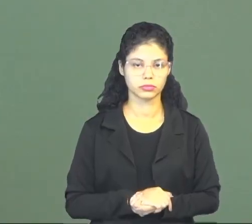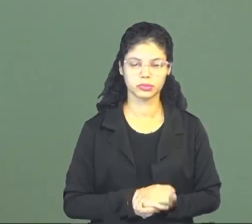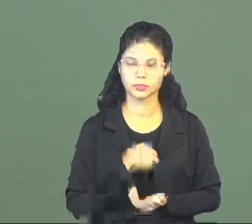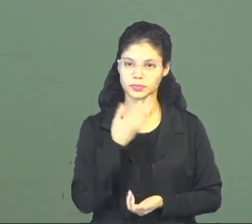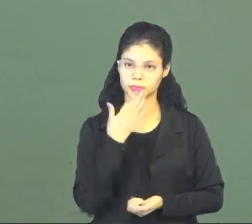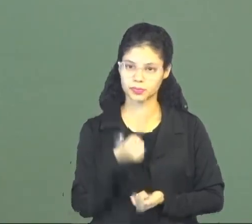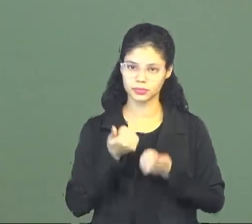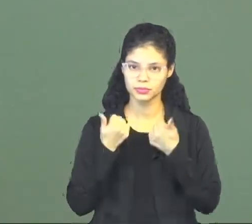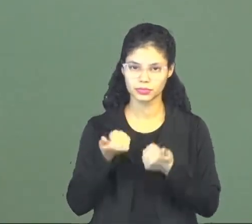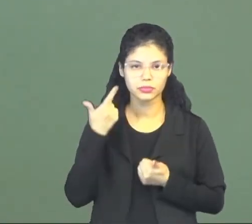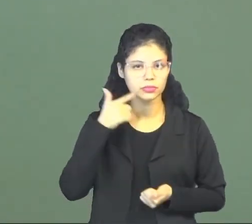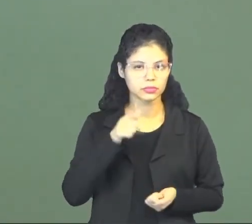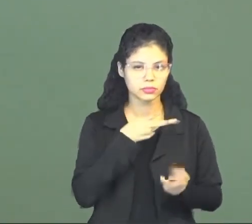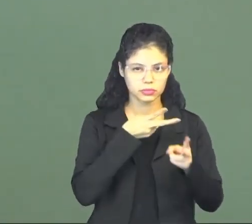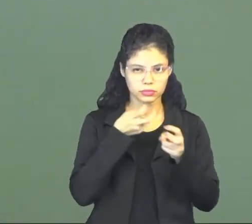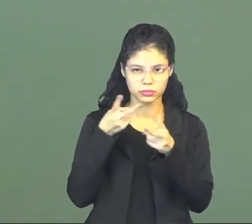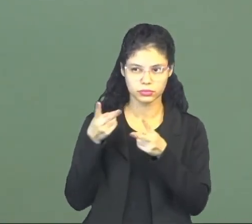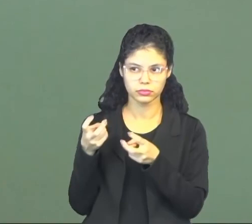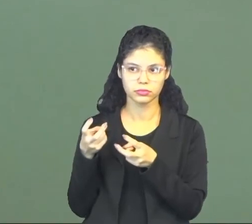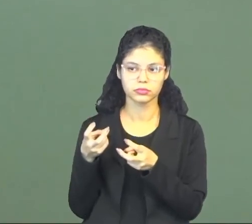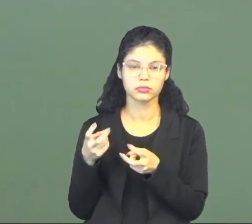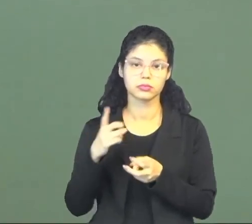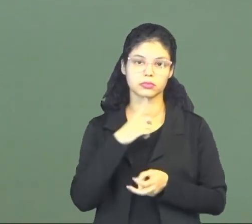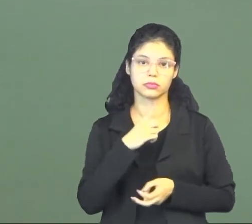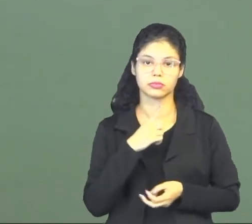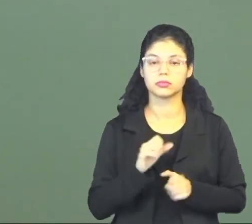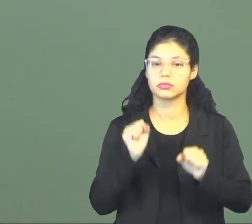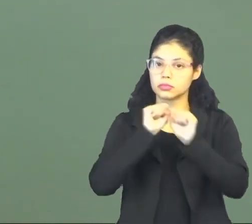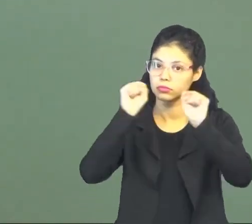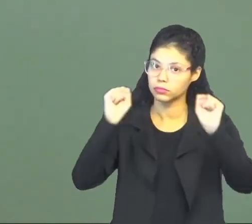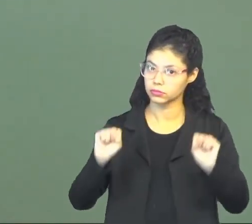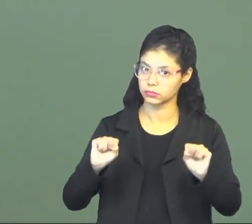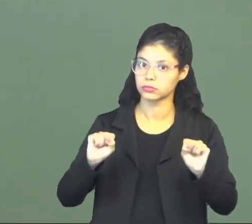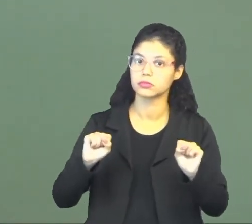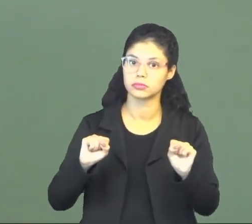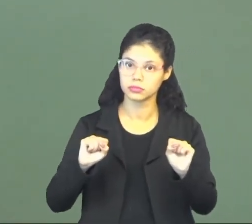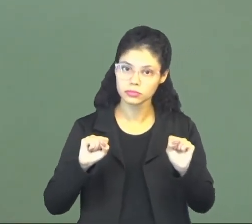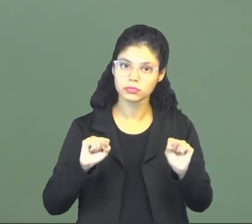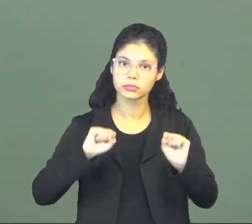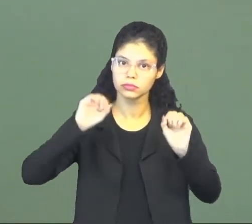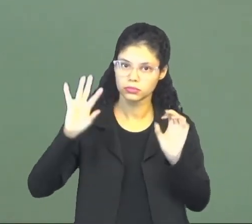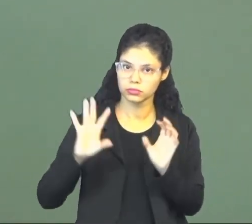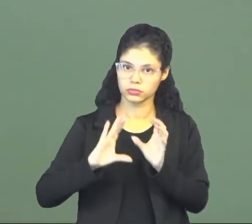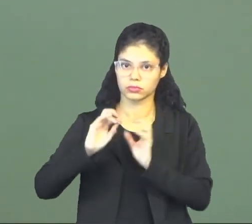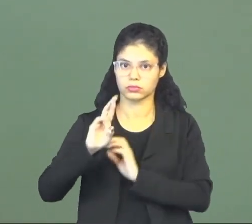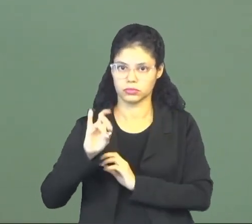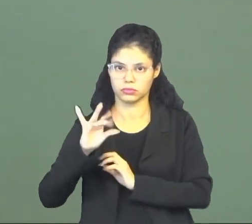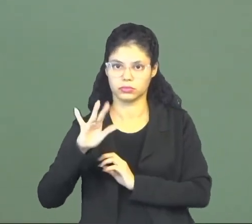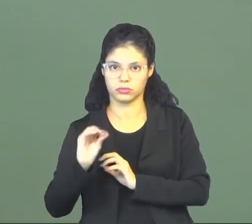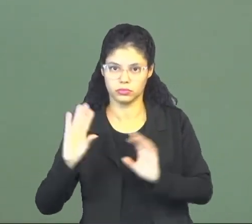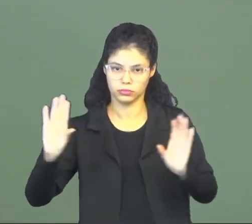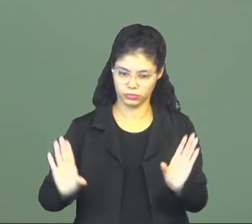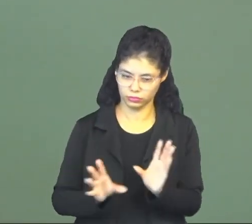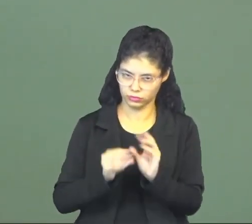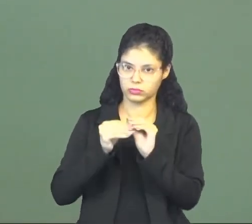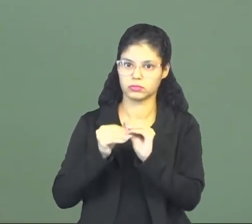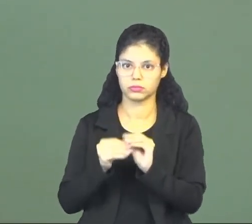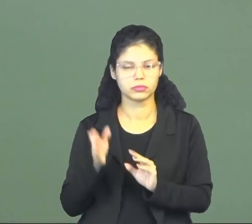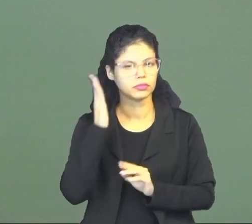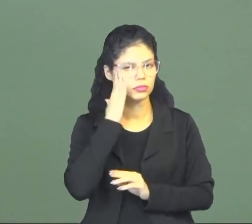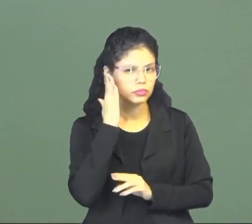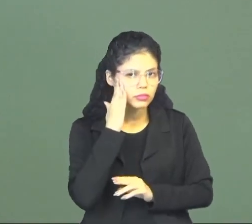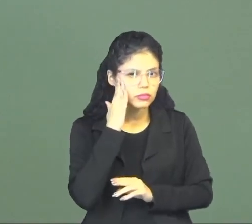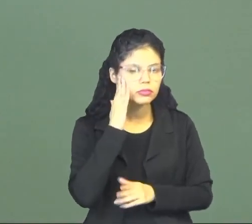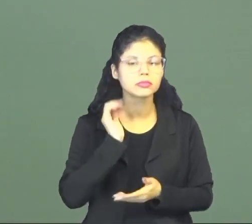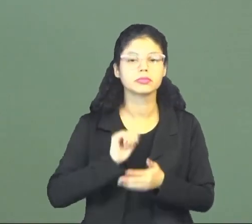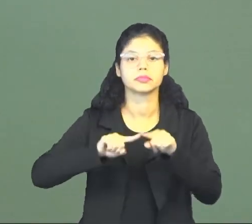Muito bem, conseguiram observar aí? É um sistema bem complexo, né, da gente